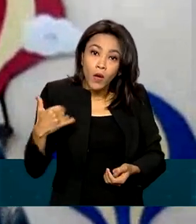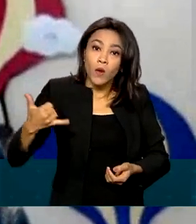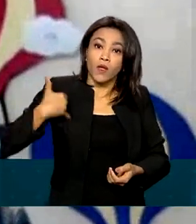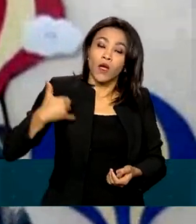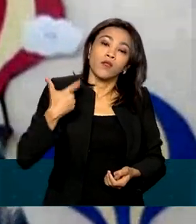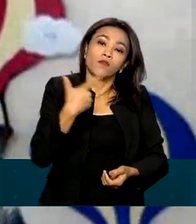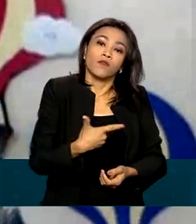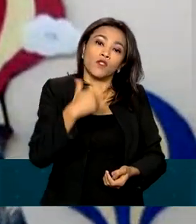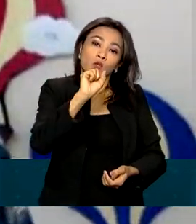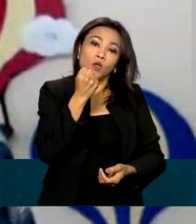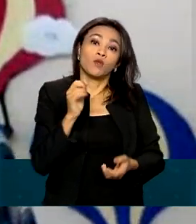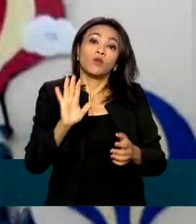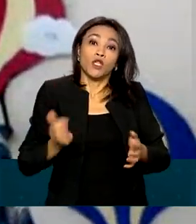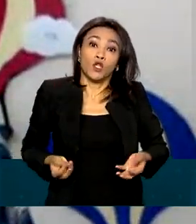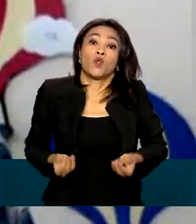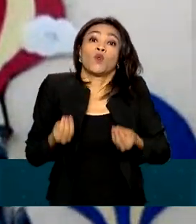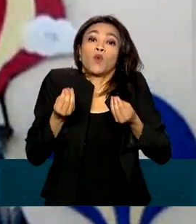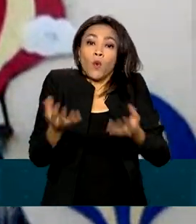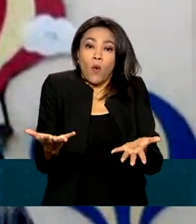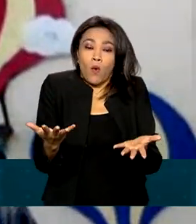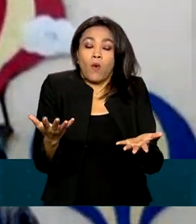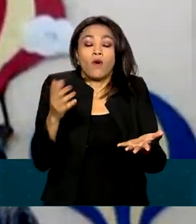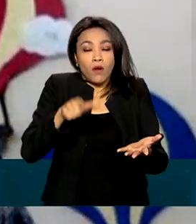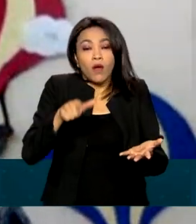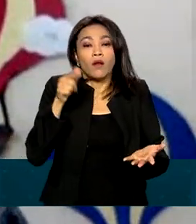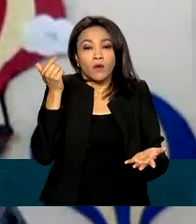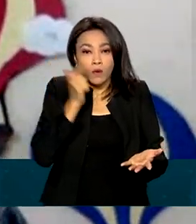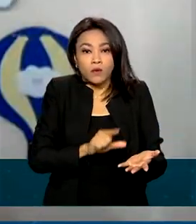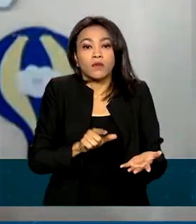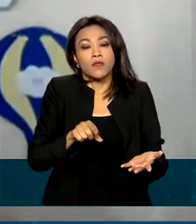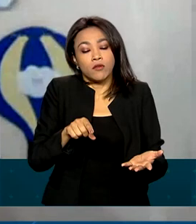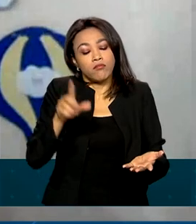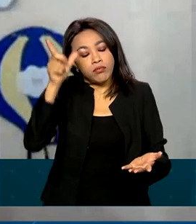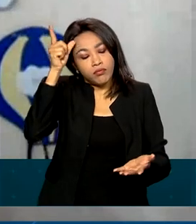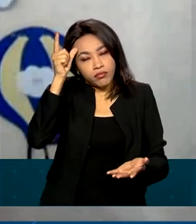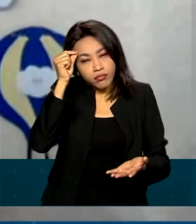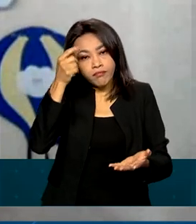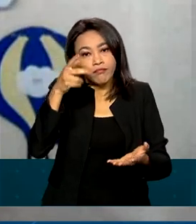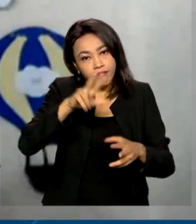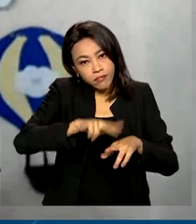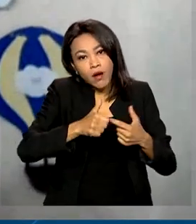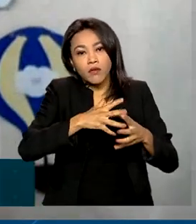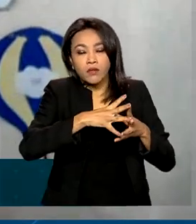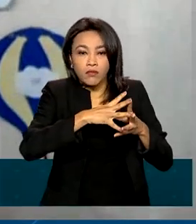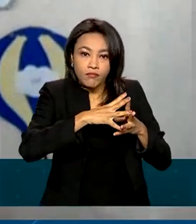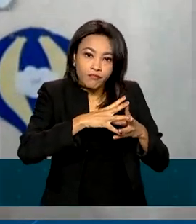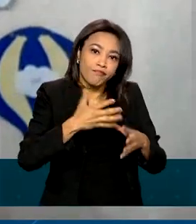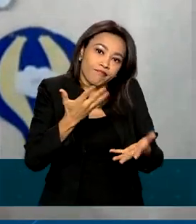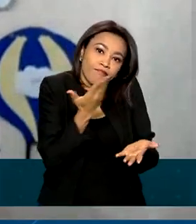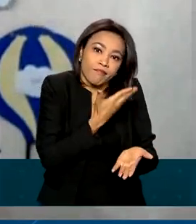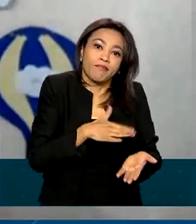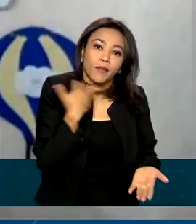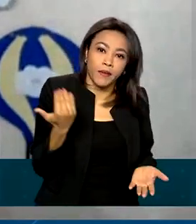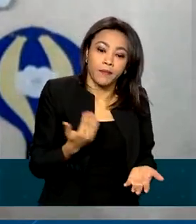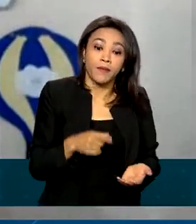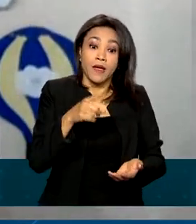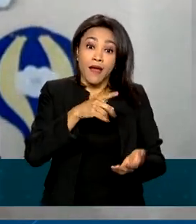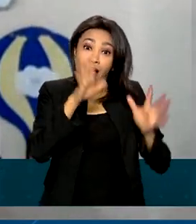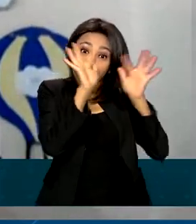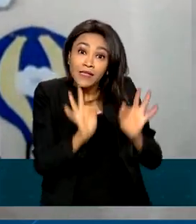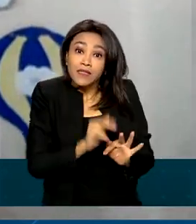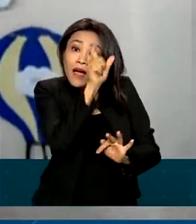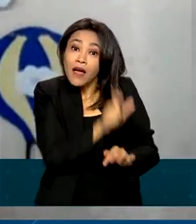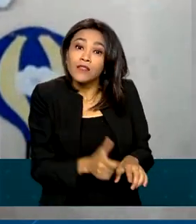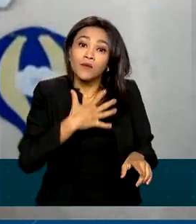28 anos. O gesto a ajudou a lidar com a perda. A gente resolveu, então, passar essa felicidade que ele